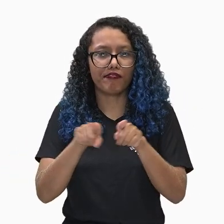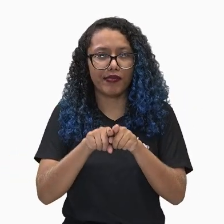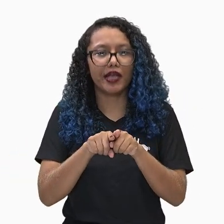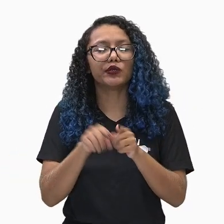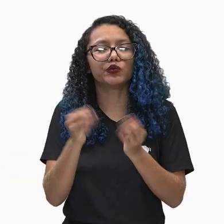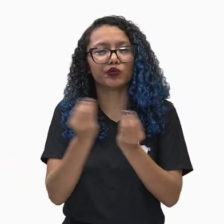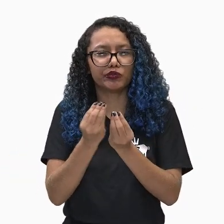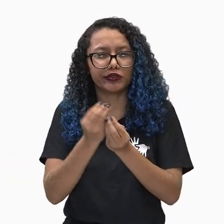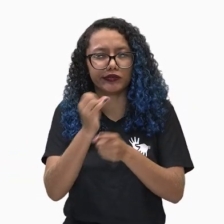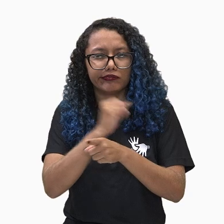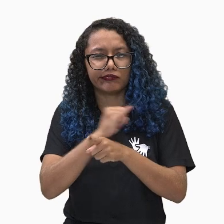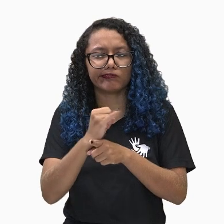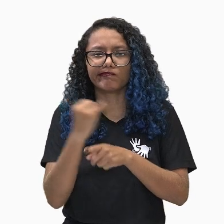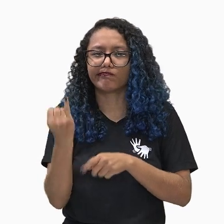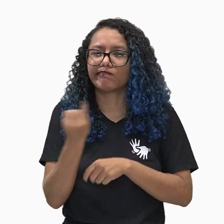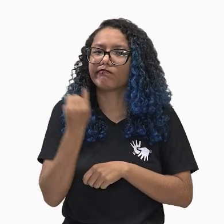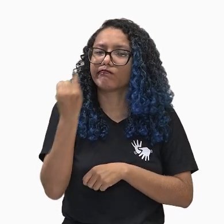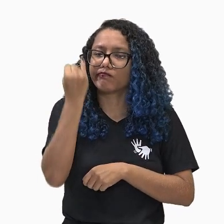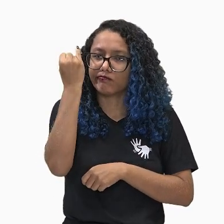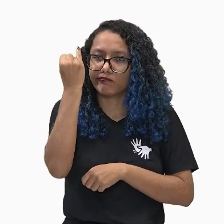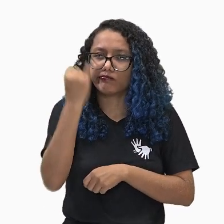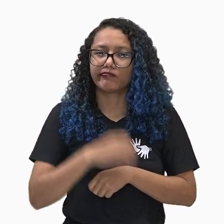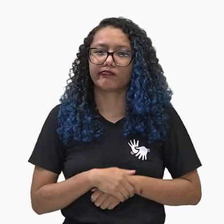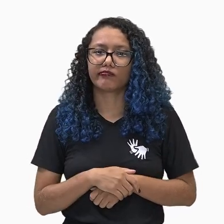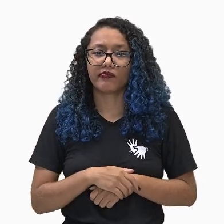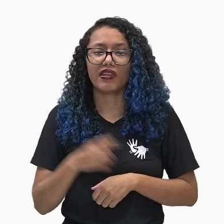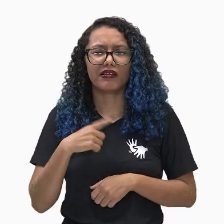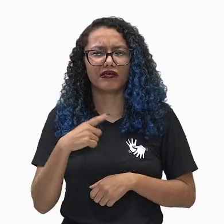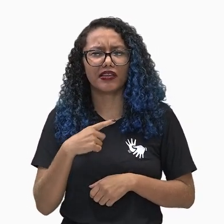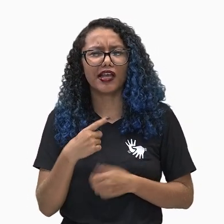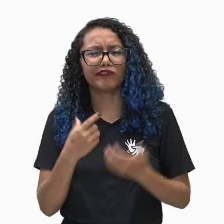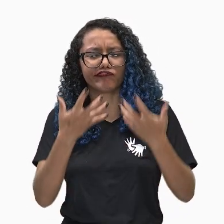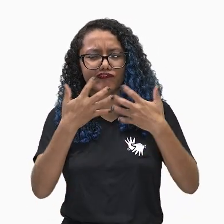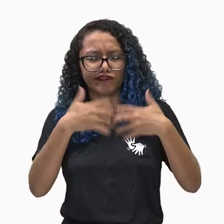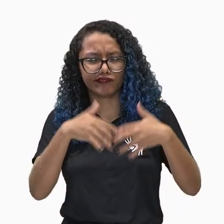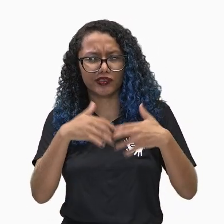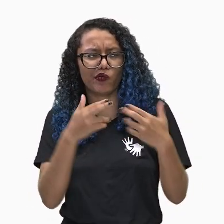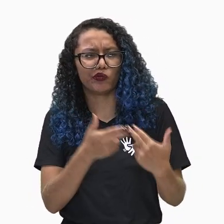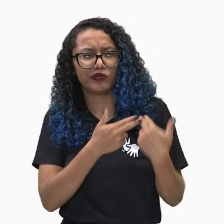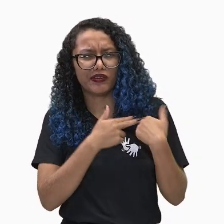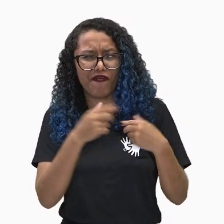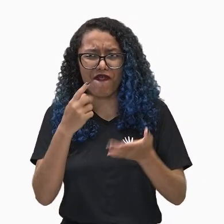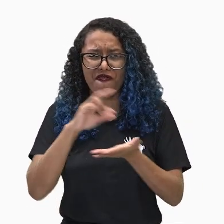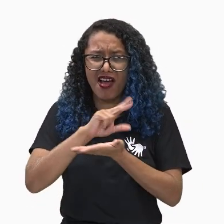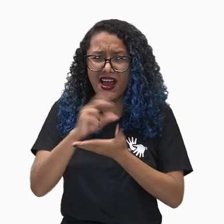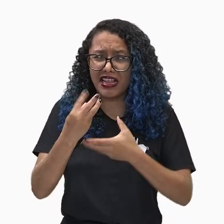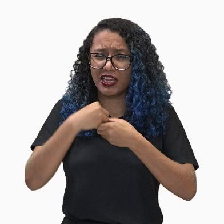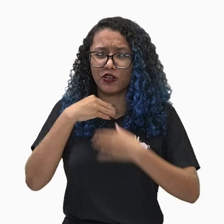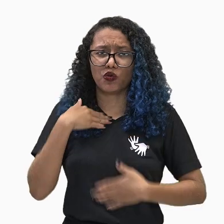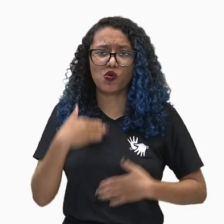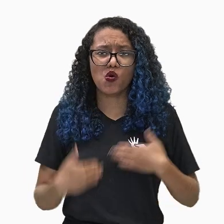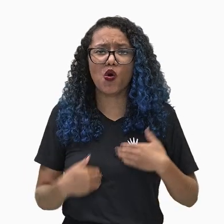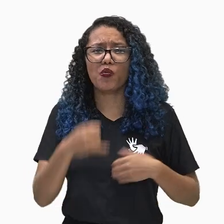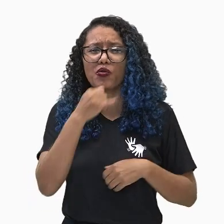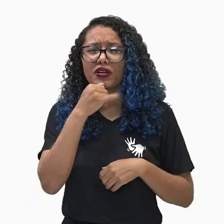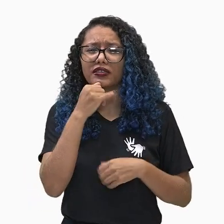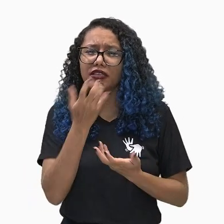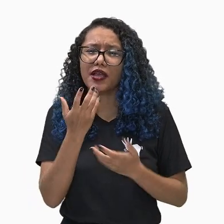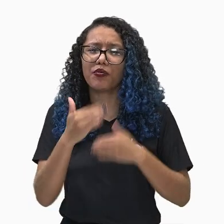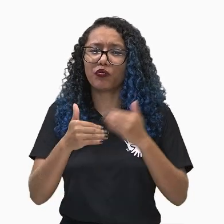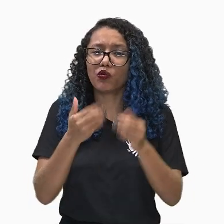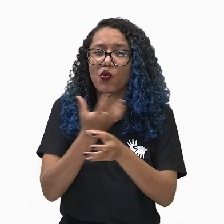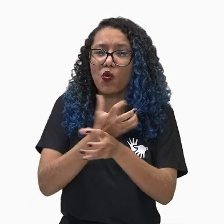inorgânicas importantes para as diversas funções do organismo, como formação dos ossos, dentes,